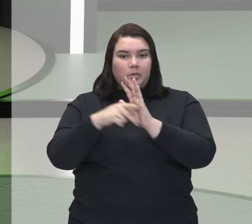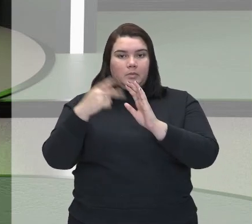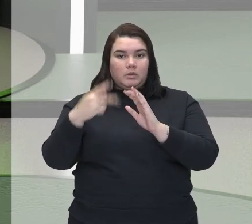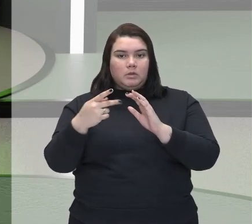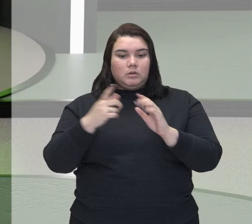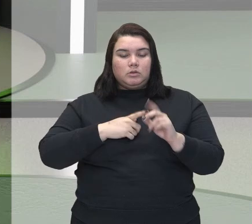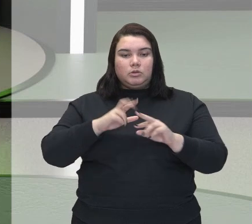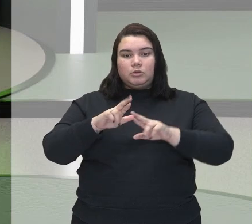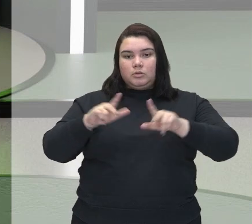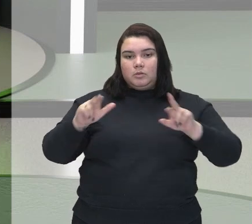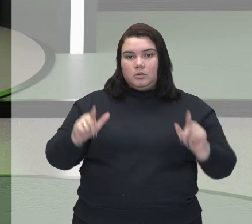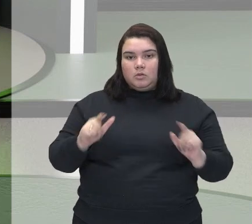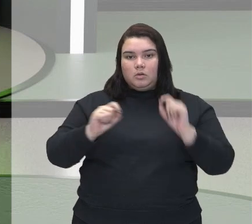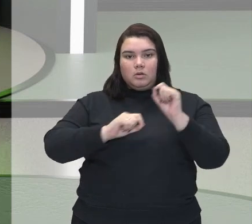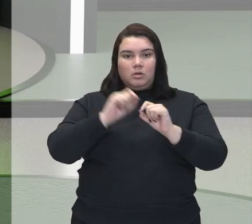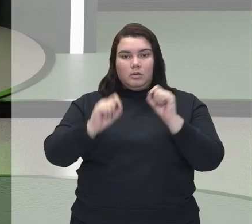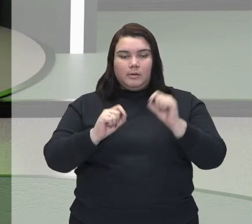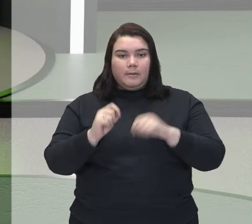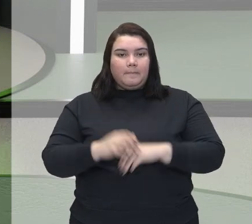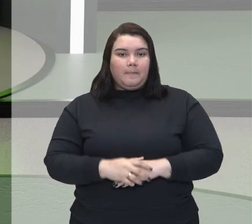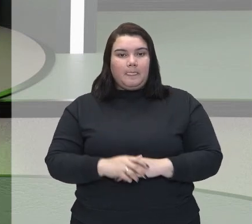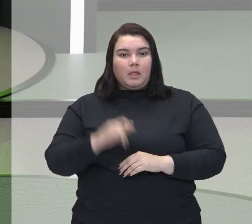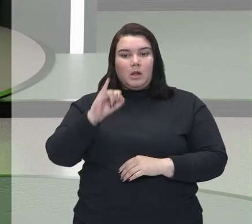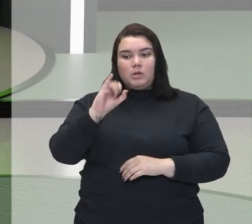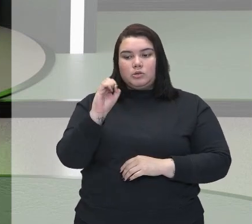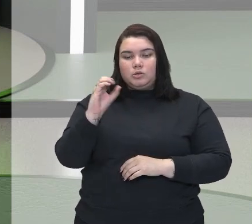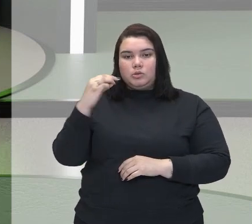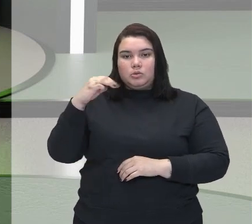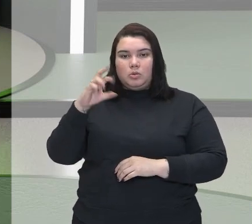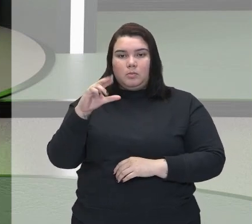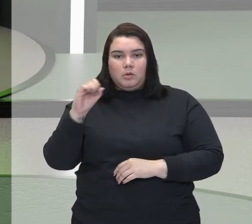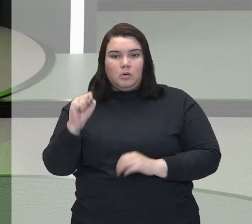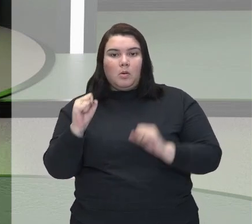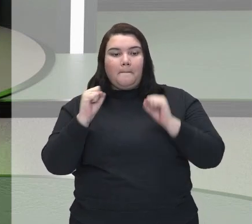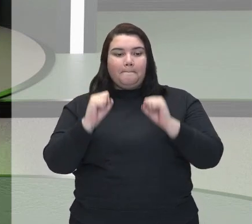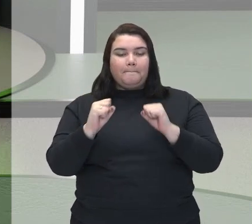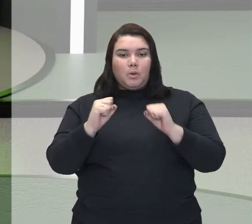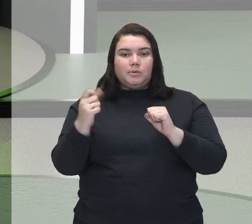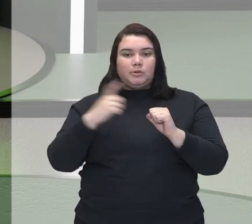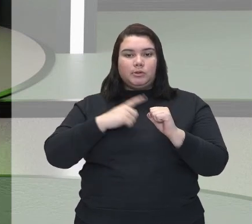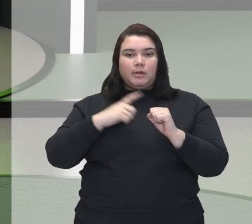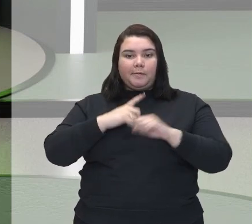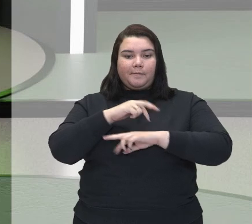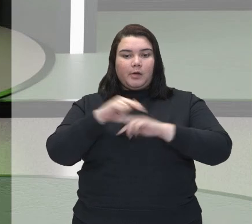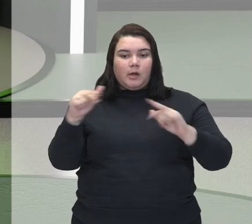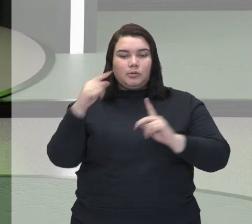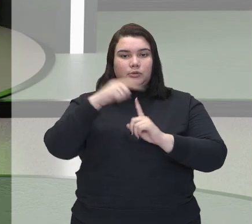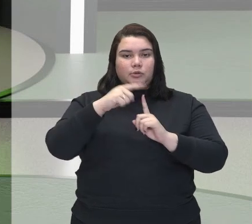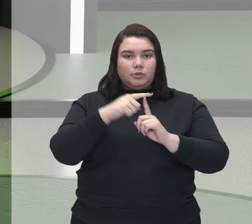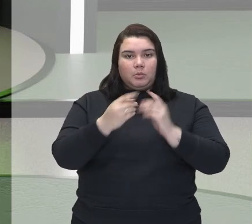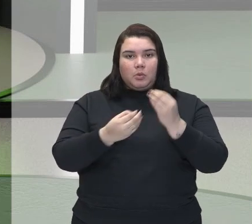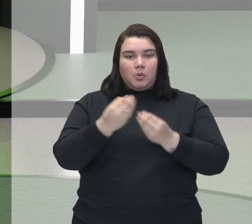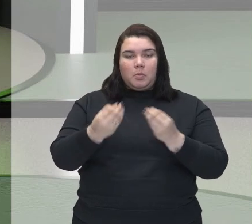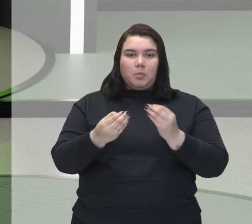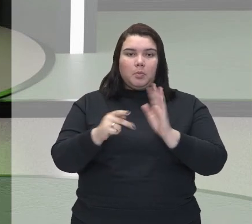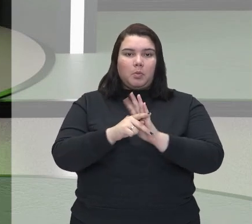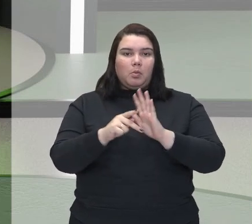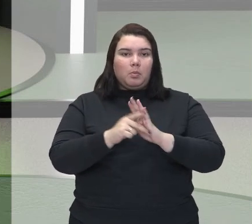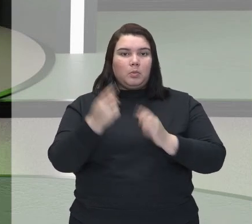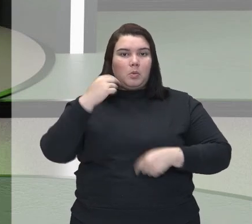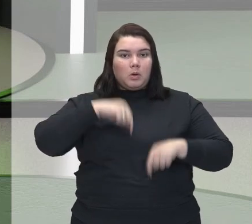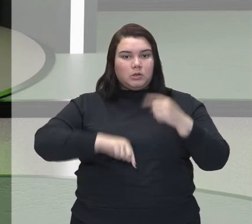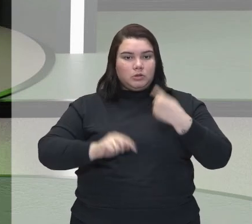diferentes significa que os isômeros, eles podem interagir de diferentes formas no sistema biológico, né? Então, isso